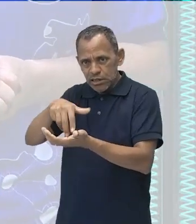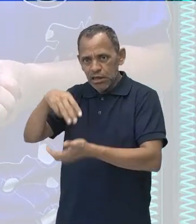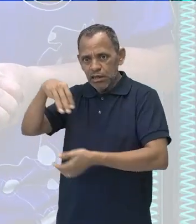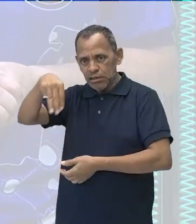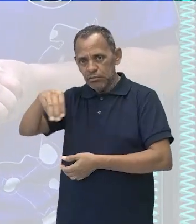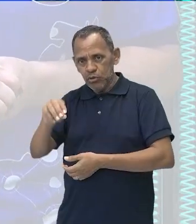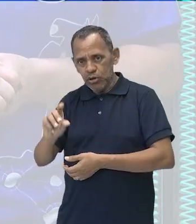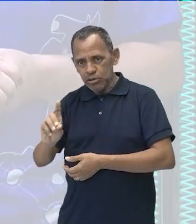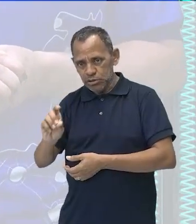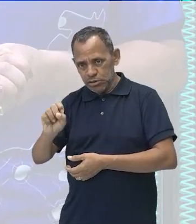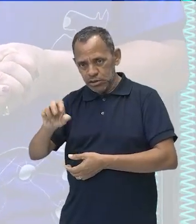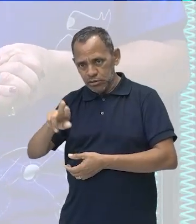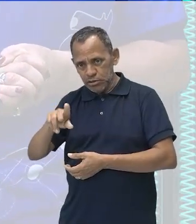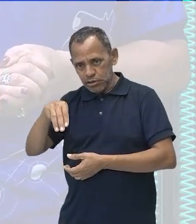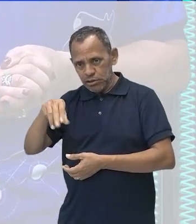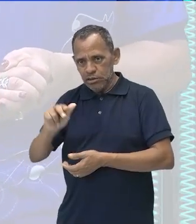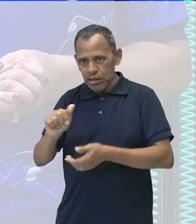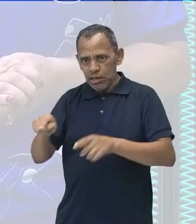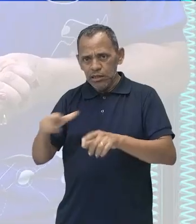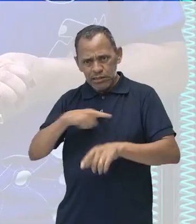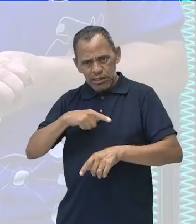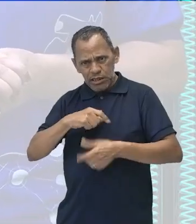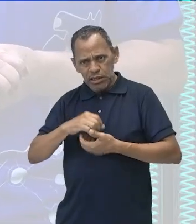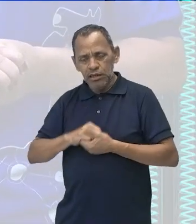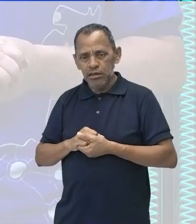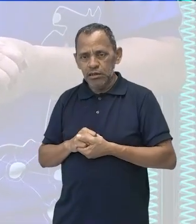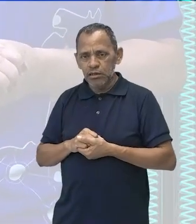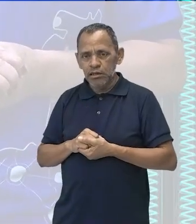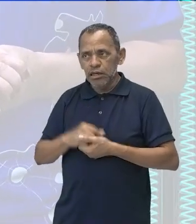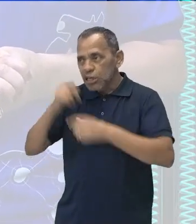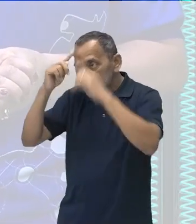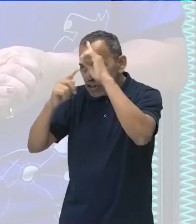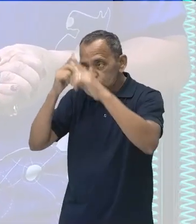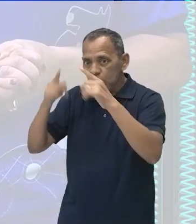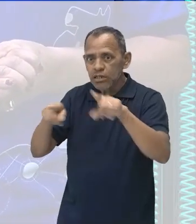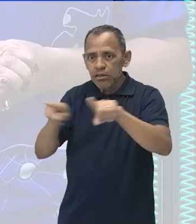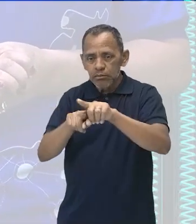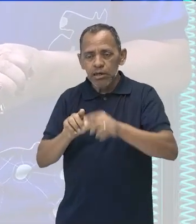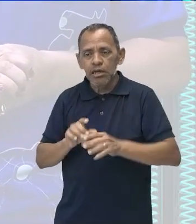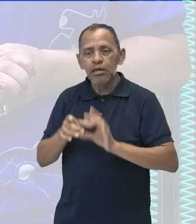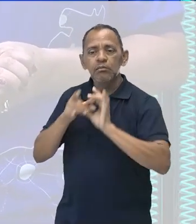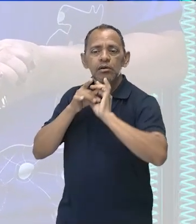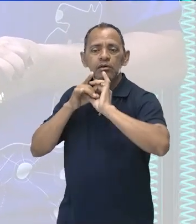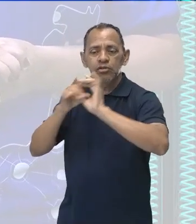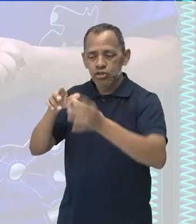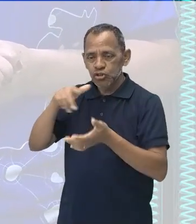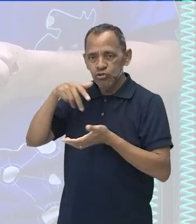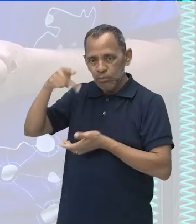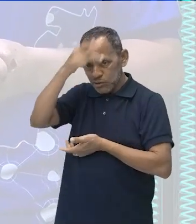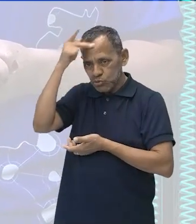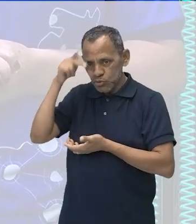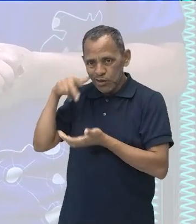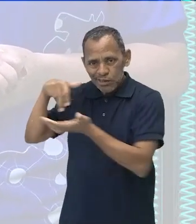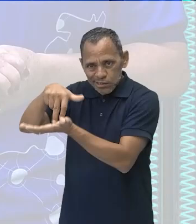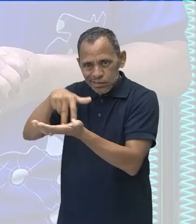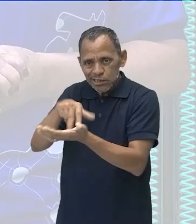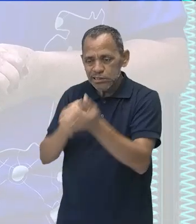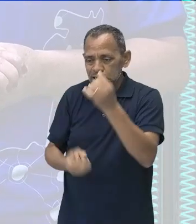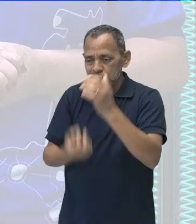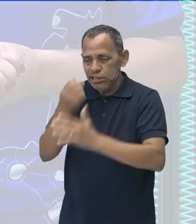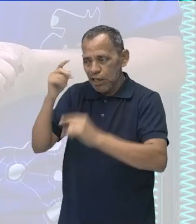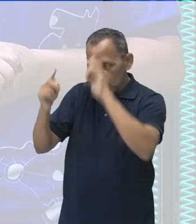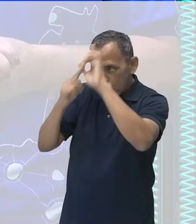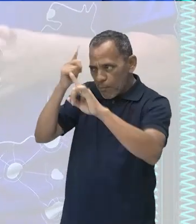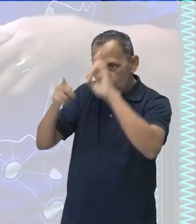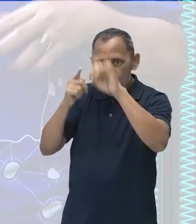valorização da improvisação como ferramenta criativa, permitindo ao dançarino explorar e criar movimentos em